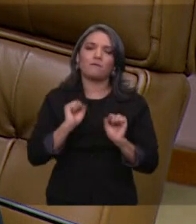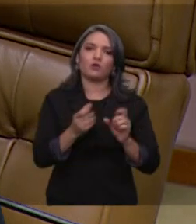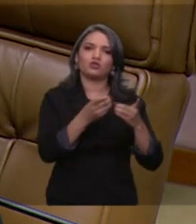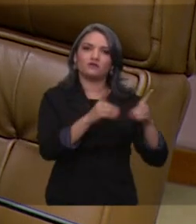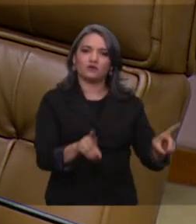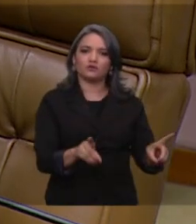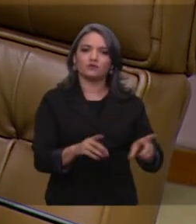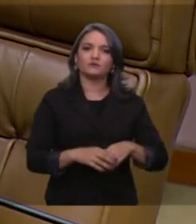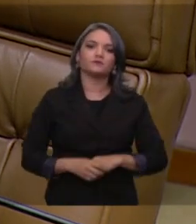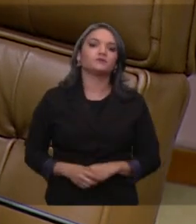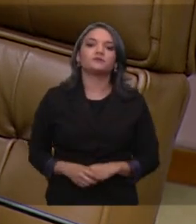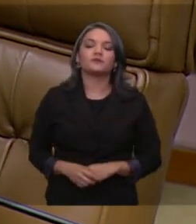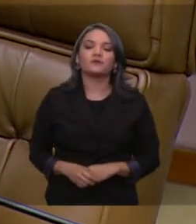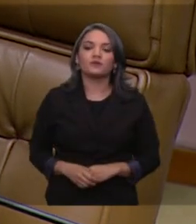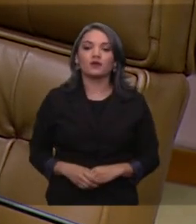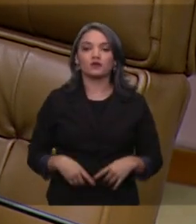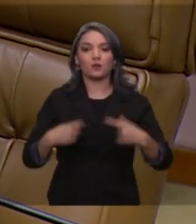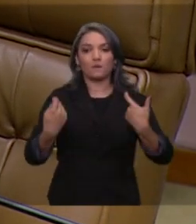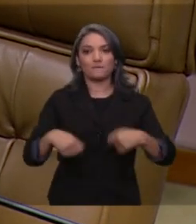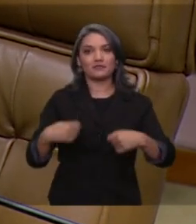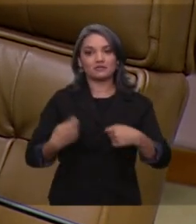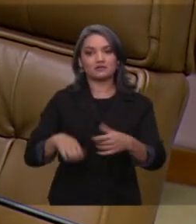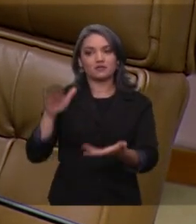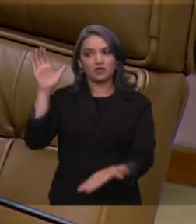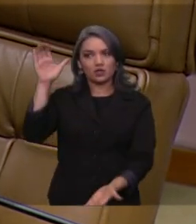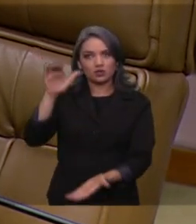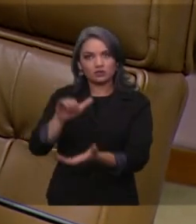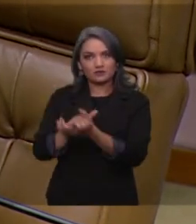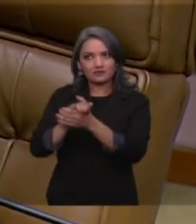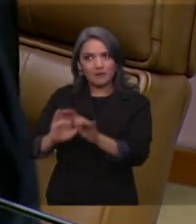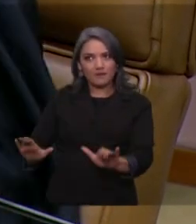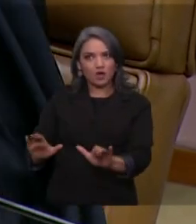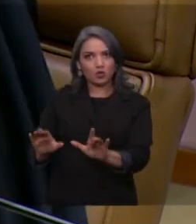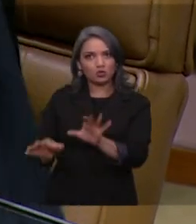a necessidade da prévia separação judicial e